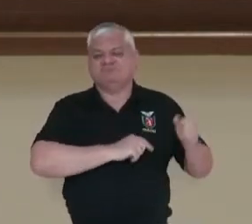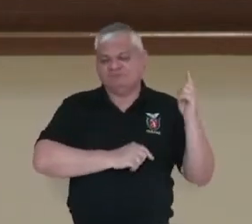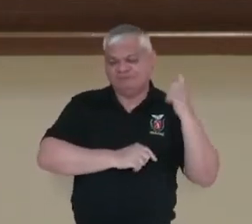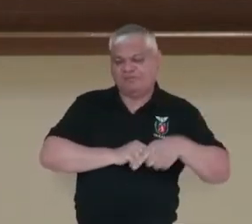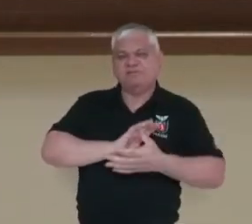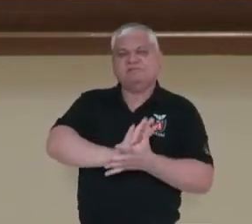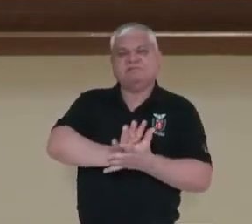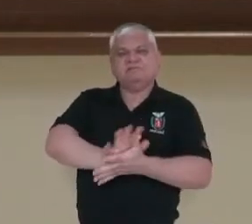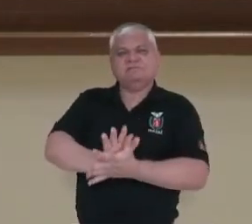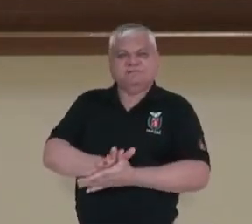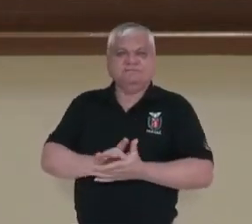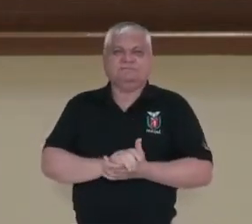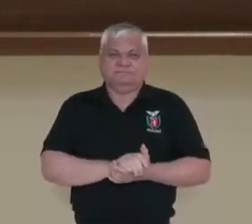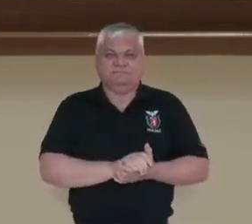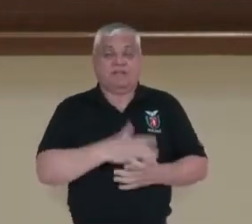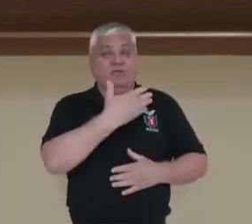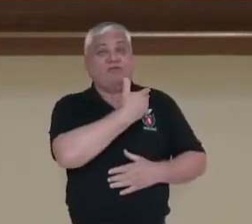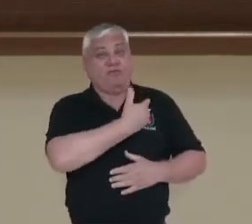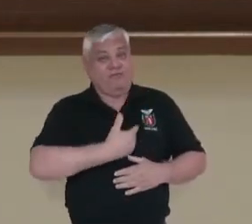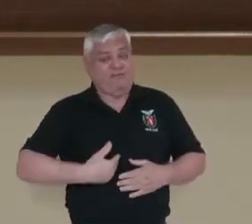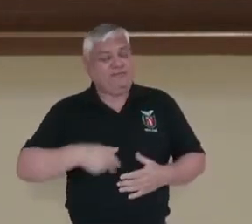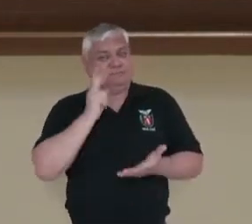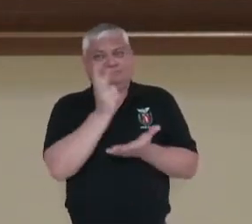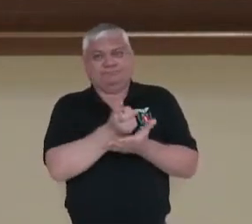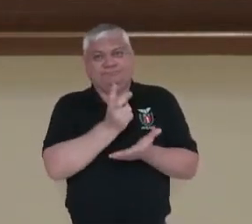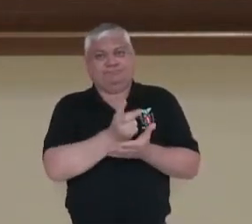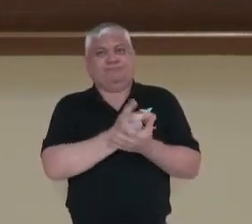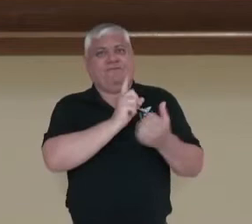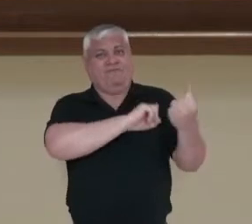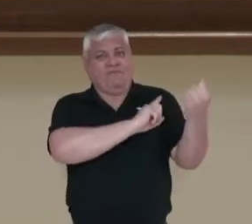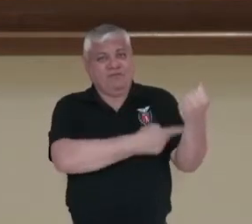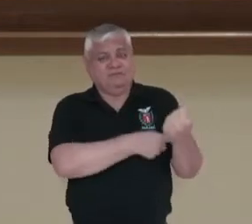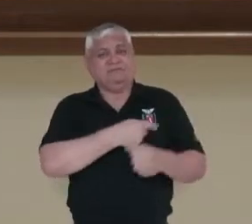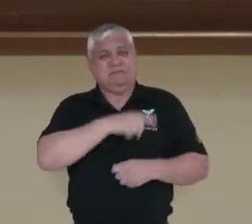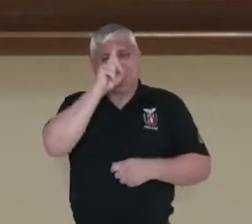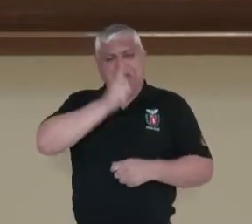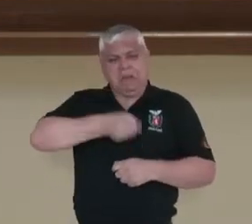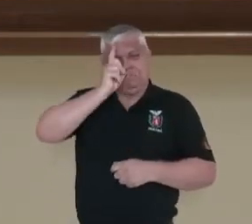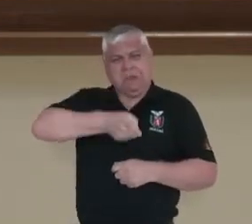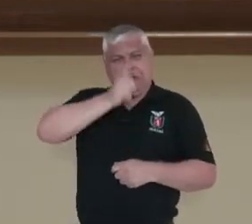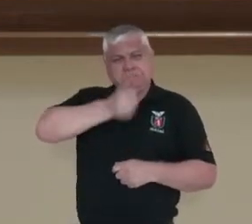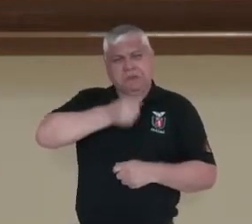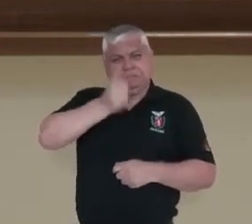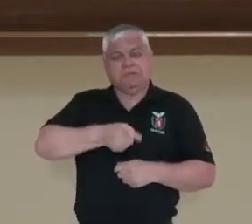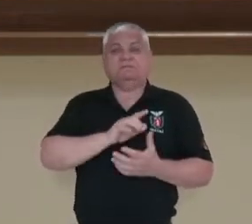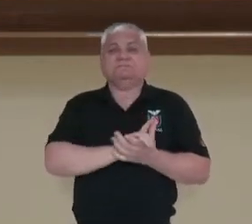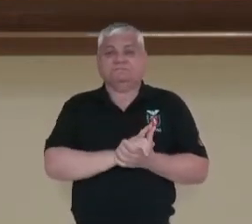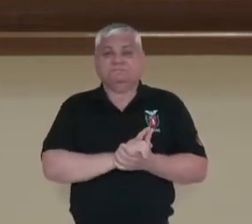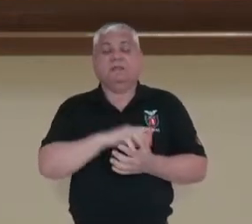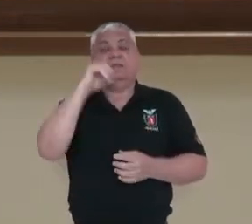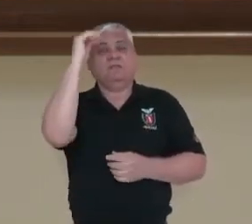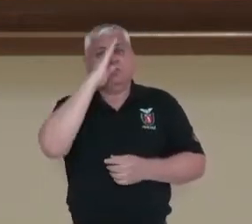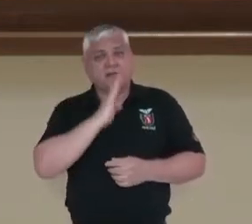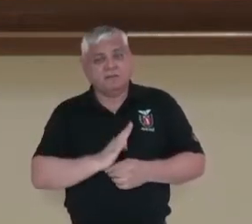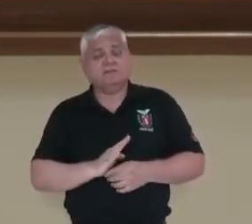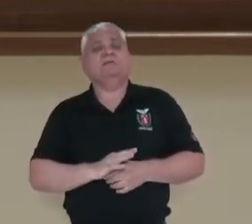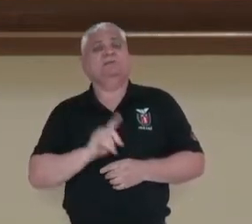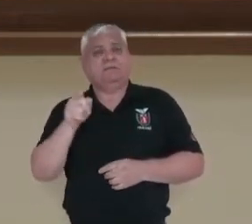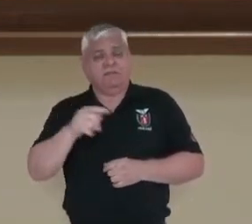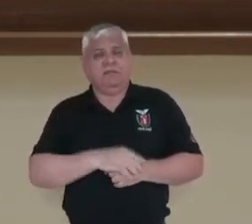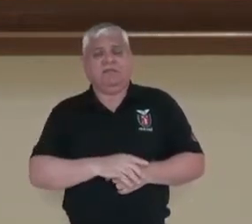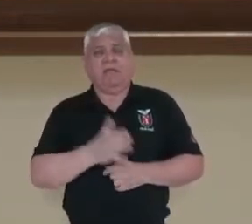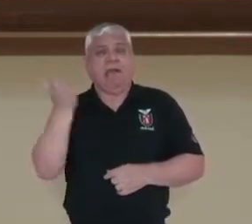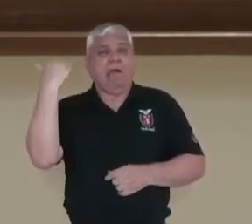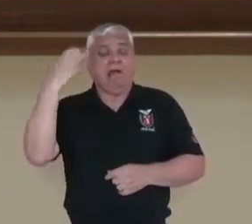menos, digamos assim. Então, essa ideia da força, né, sempre foi uma vertente no Brasil, até mesmo no Brasil República, né, o coronelismo,